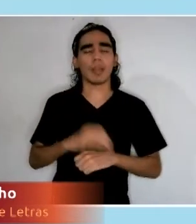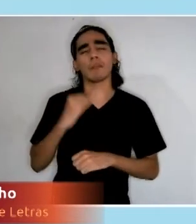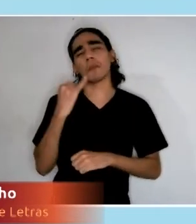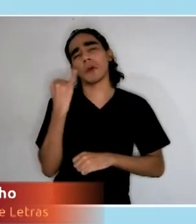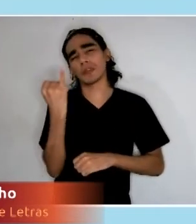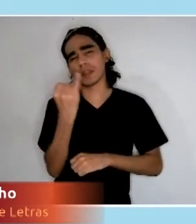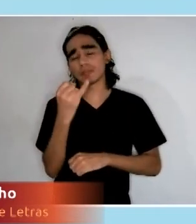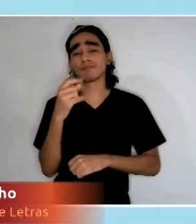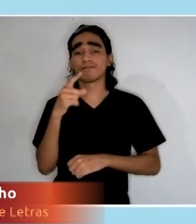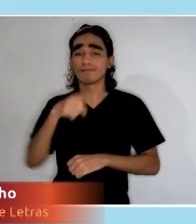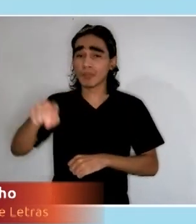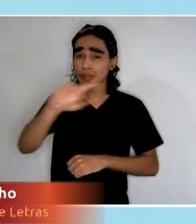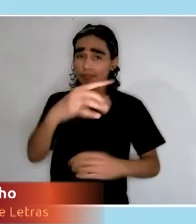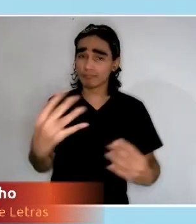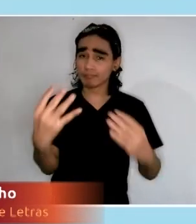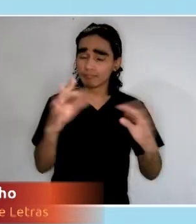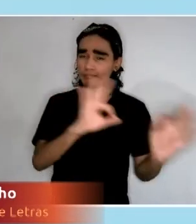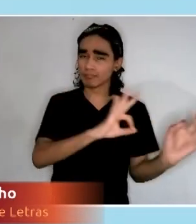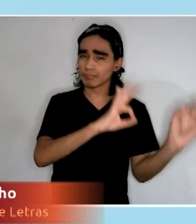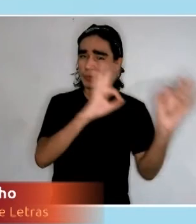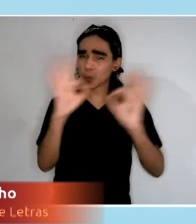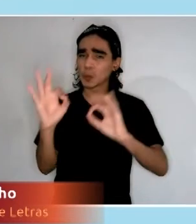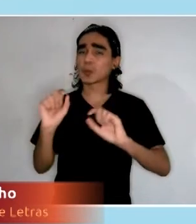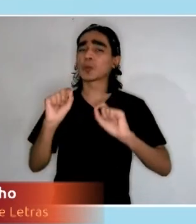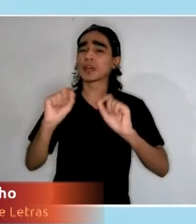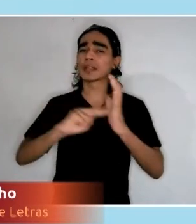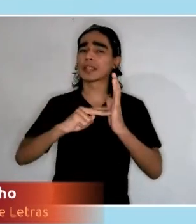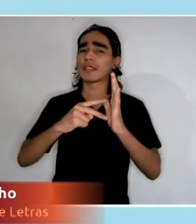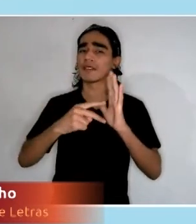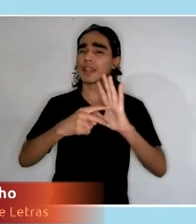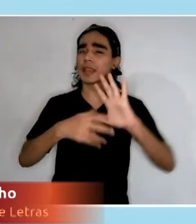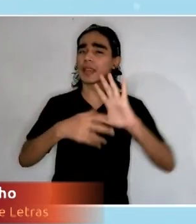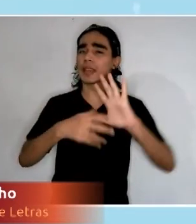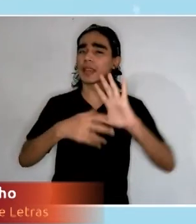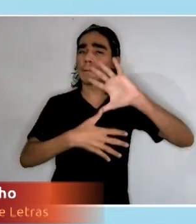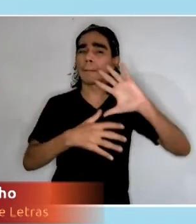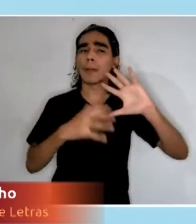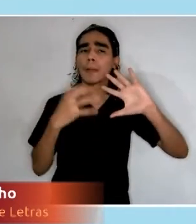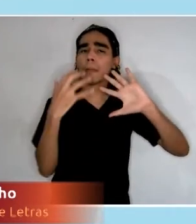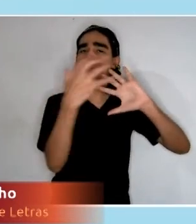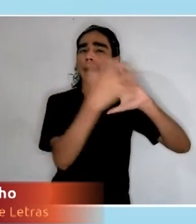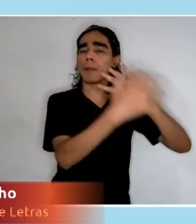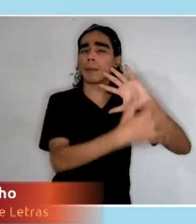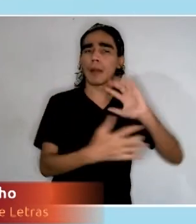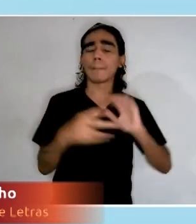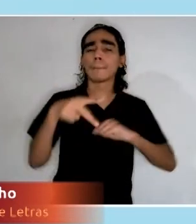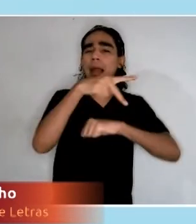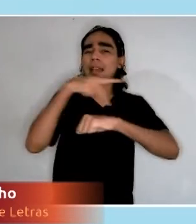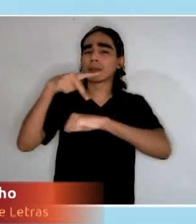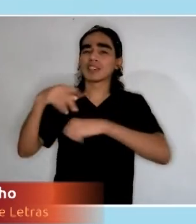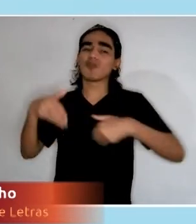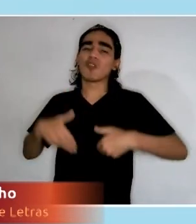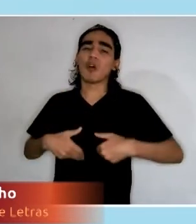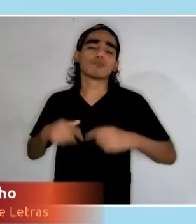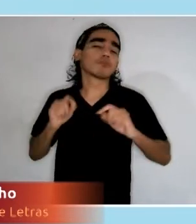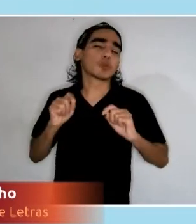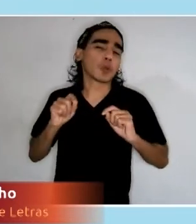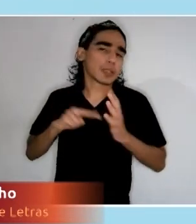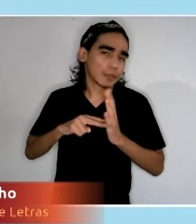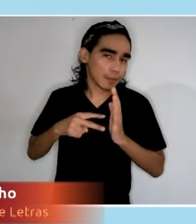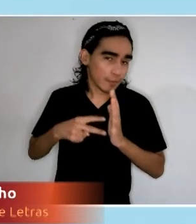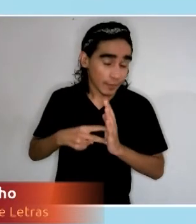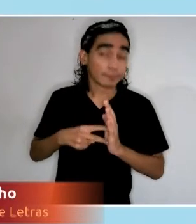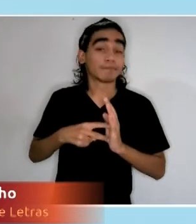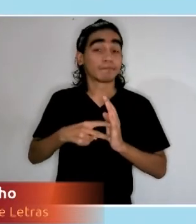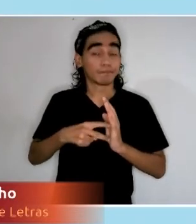nos acompanhem entendam o que significa esse mapa da fome que tanta gente fala, né? Na realidade, quando